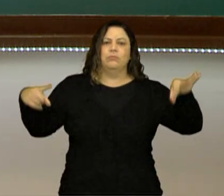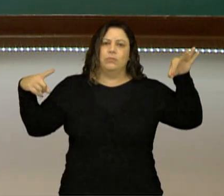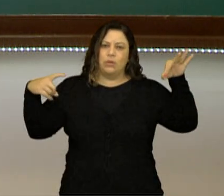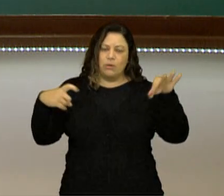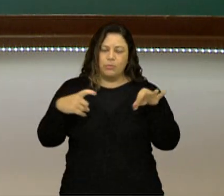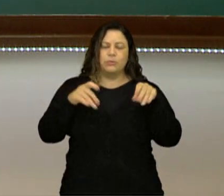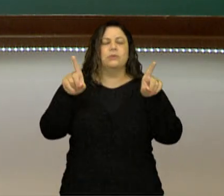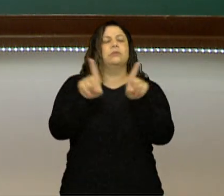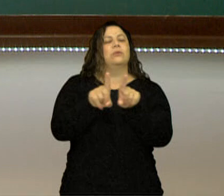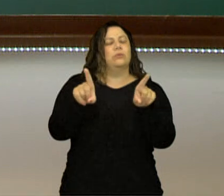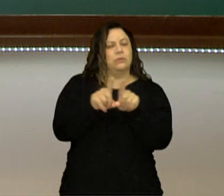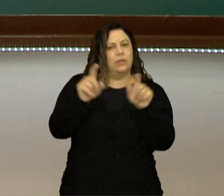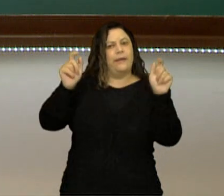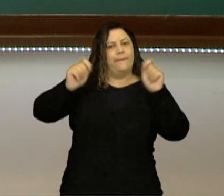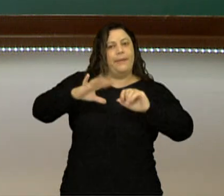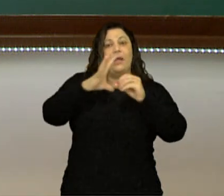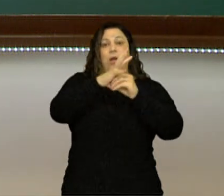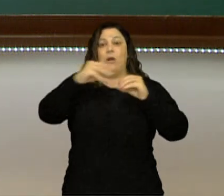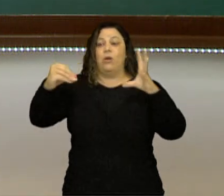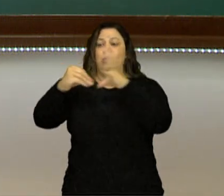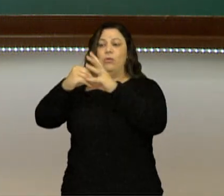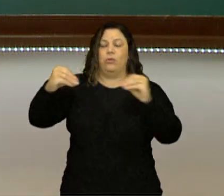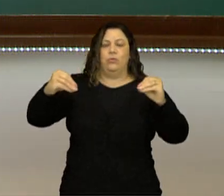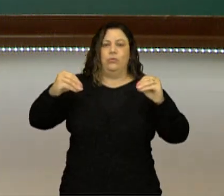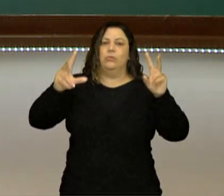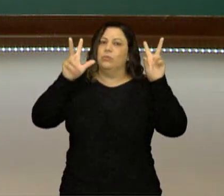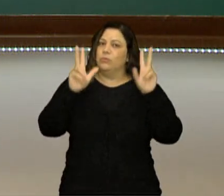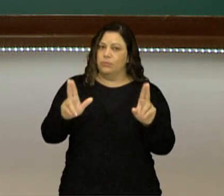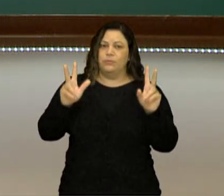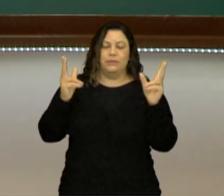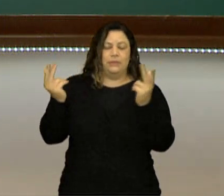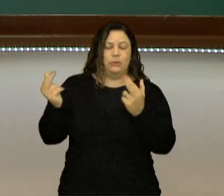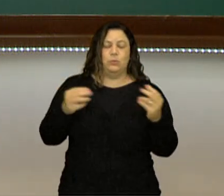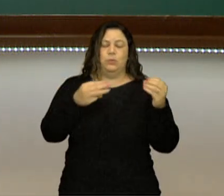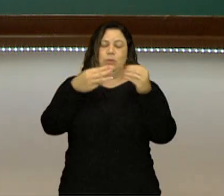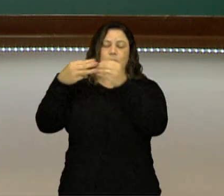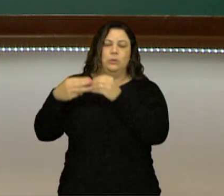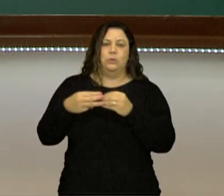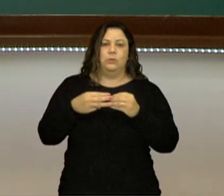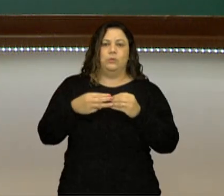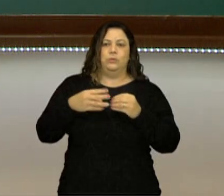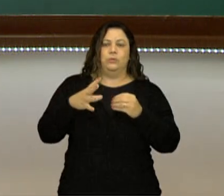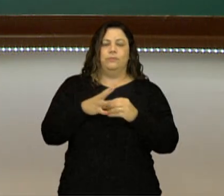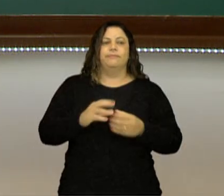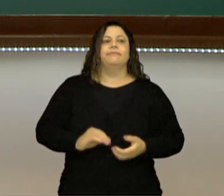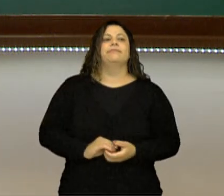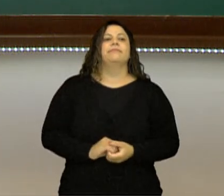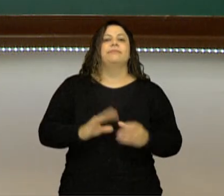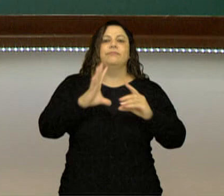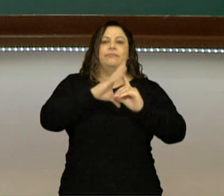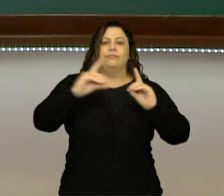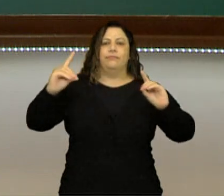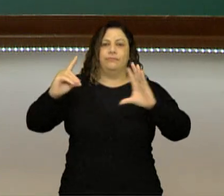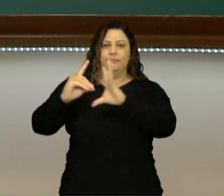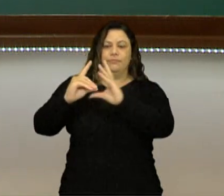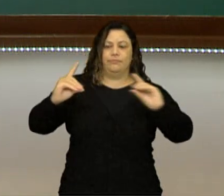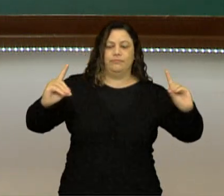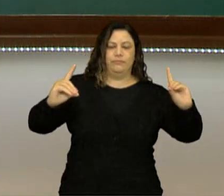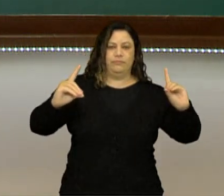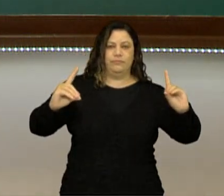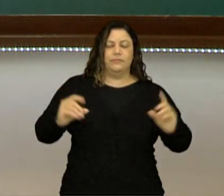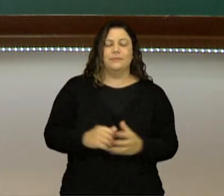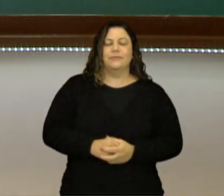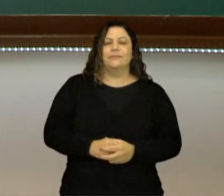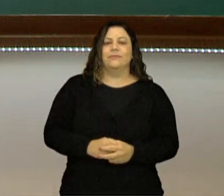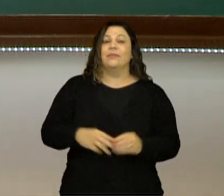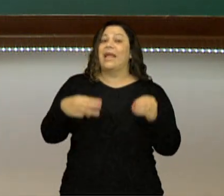que produzem uma cópia dele mesmo, através de broto, através de uma divisão binária e tal. Nelas, as células filhas vão ser